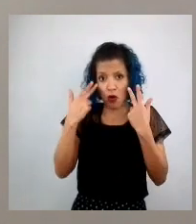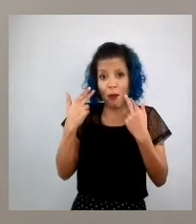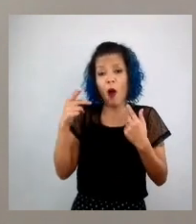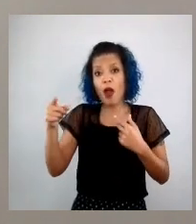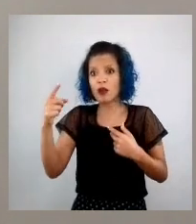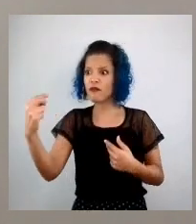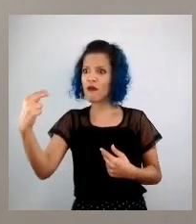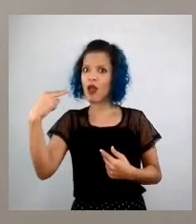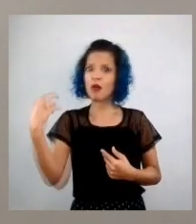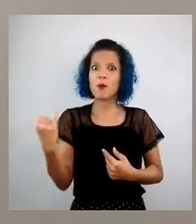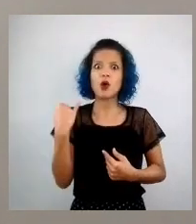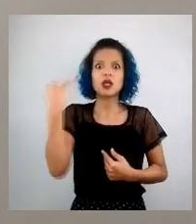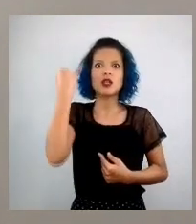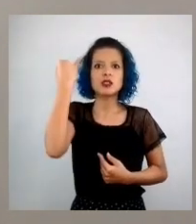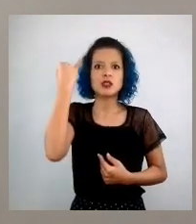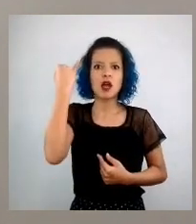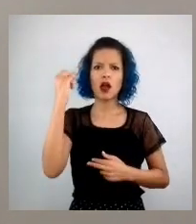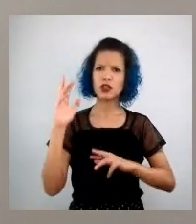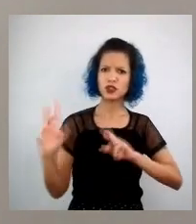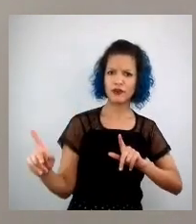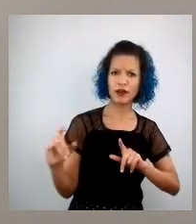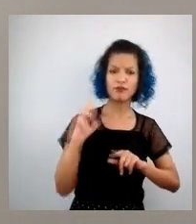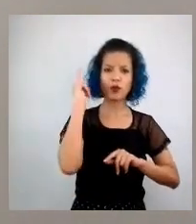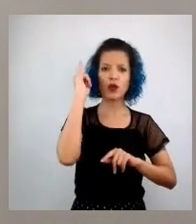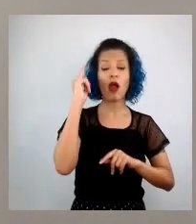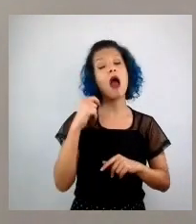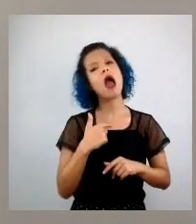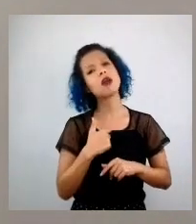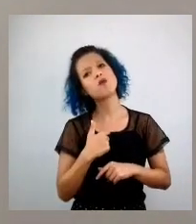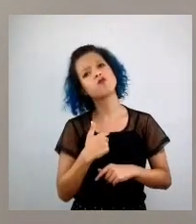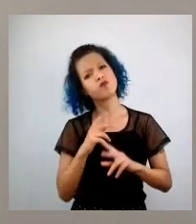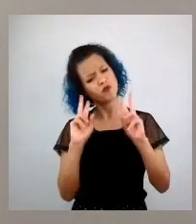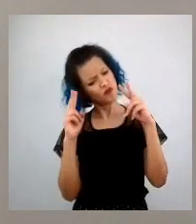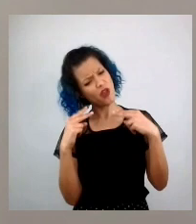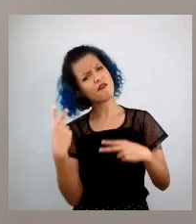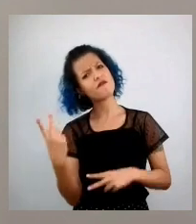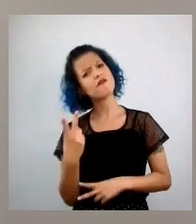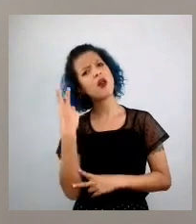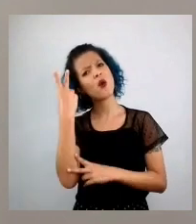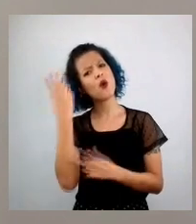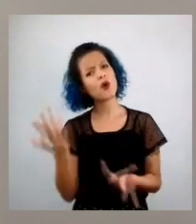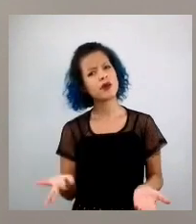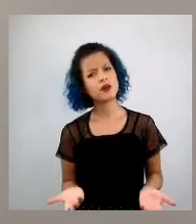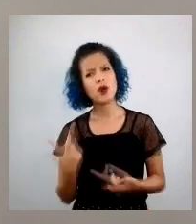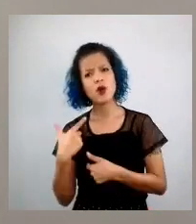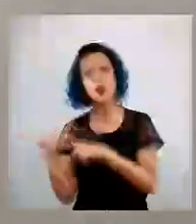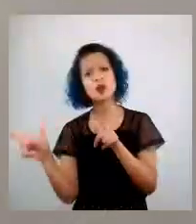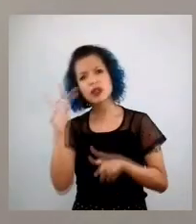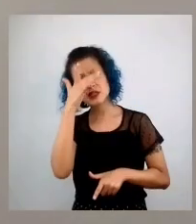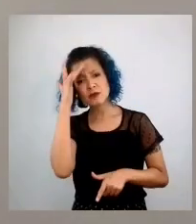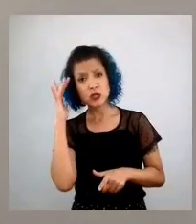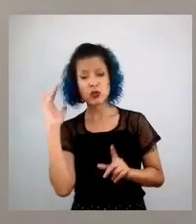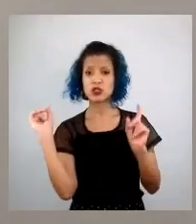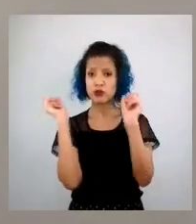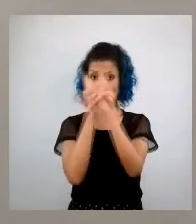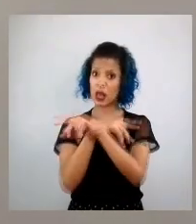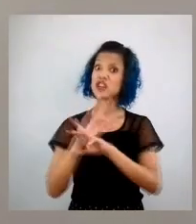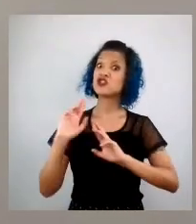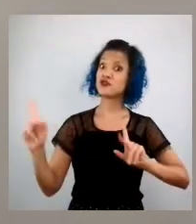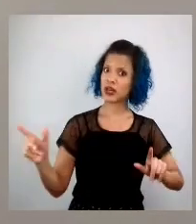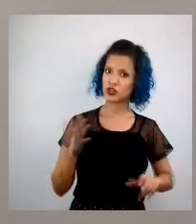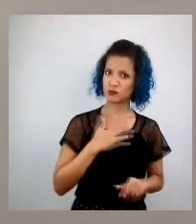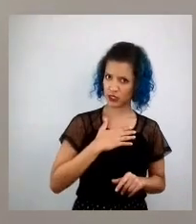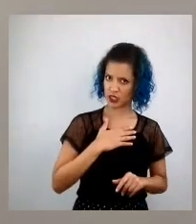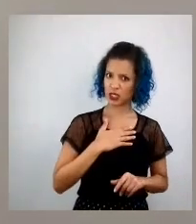começou, sabe? Quando eu comecei a ver valor, porque outras pessoas que tinham dificuldades, não as mesmas que as minhas,